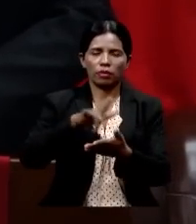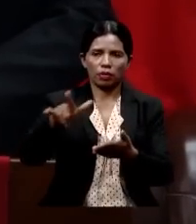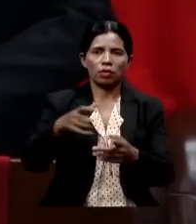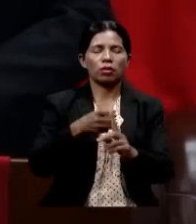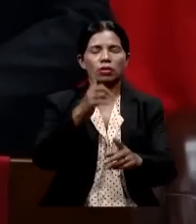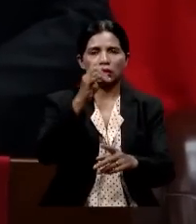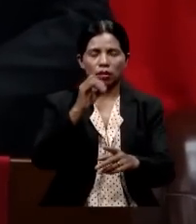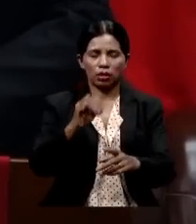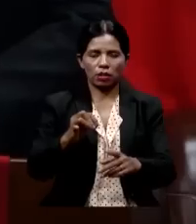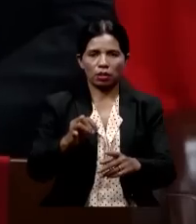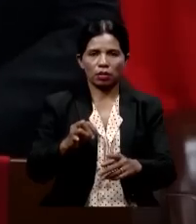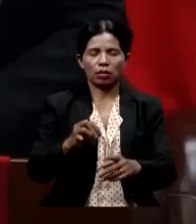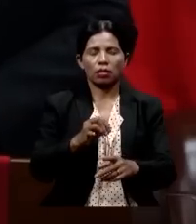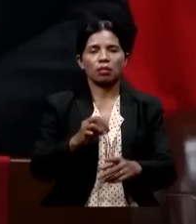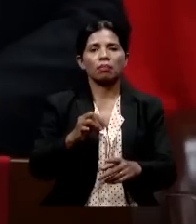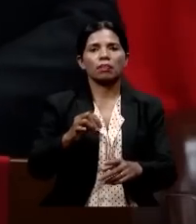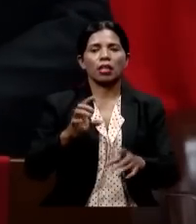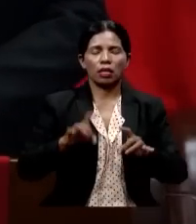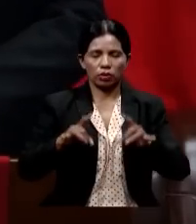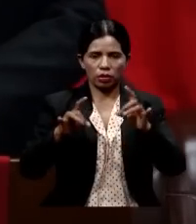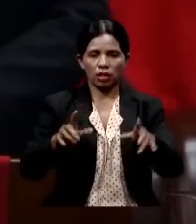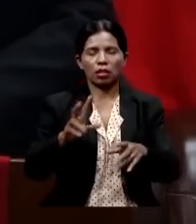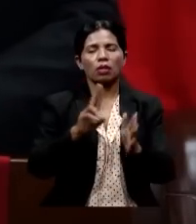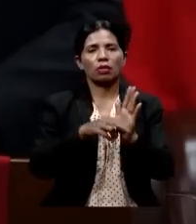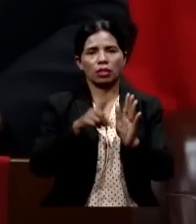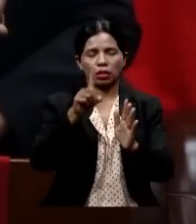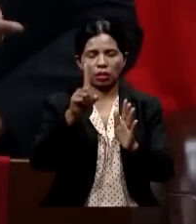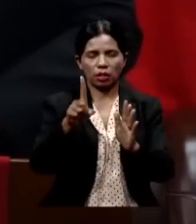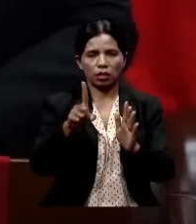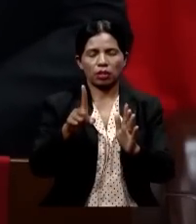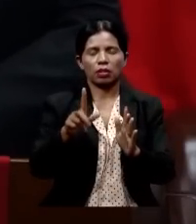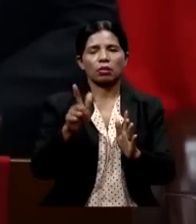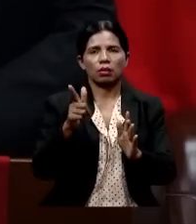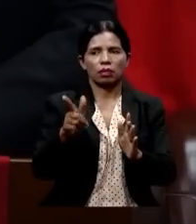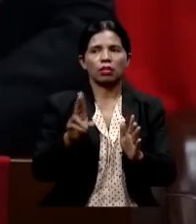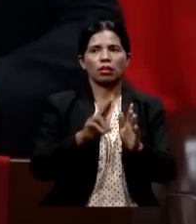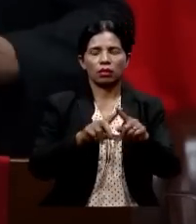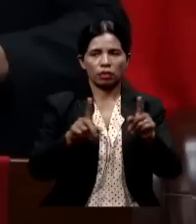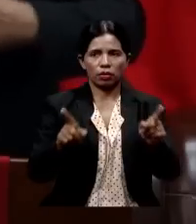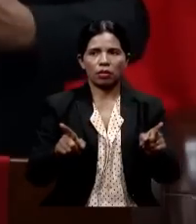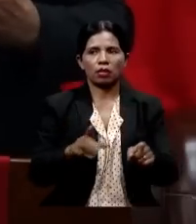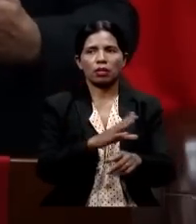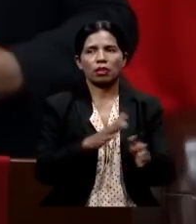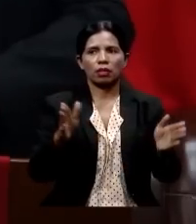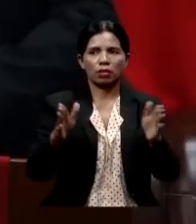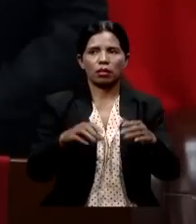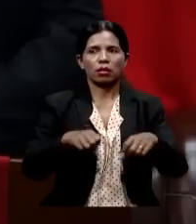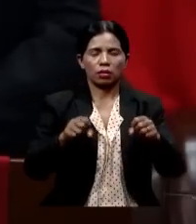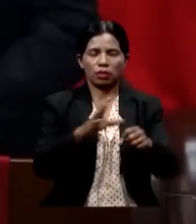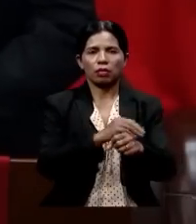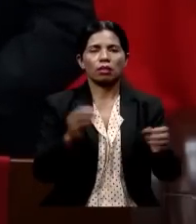ba Darwin nia ora sida 20 minutos. A minha avião ne bele ora sura 30 minutos. Diferença ora sida de, quer dizer, avião ne kik bebe ne motor mas